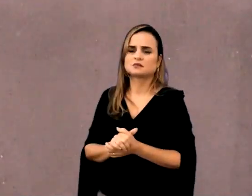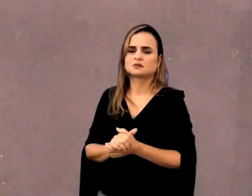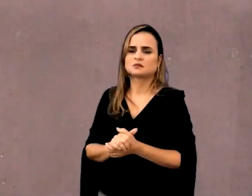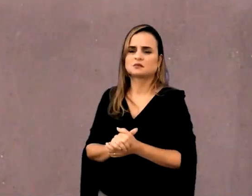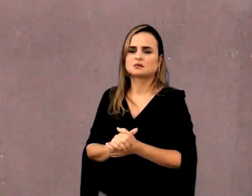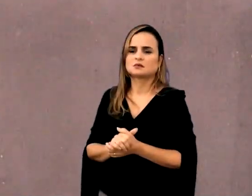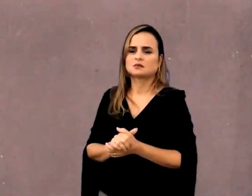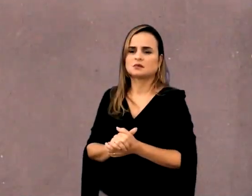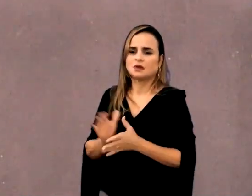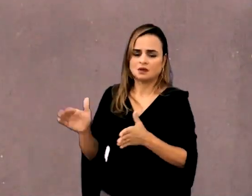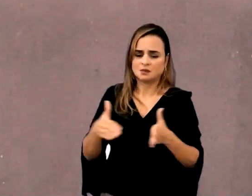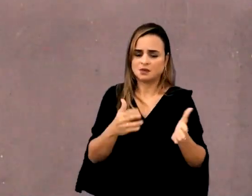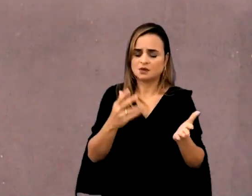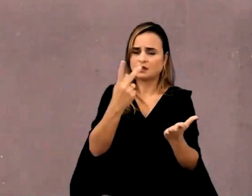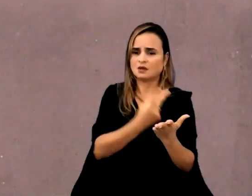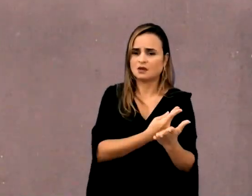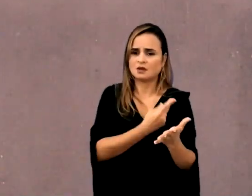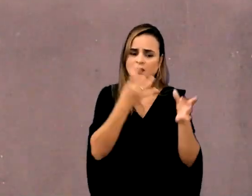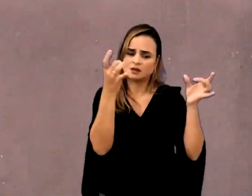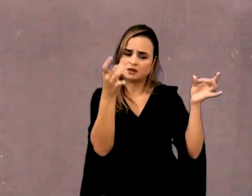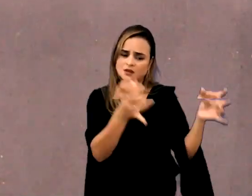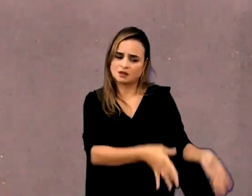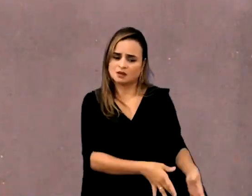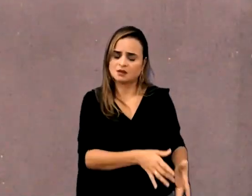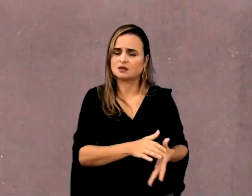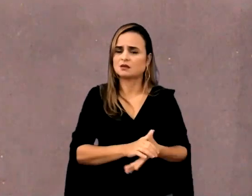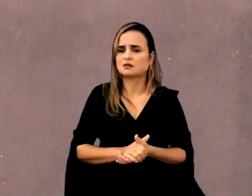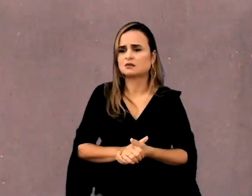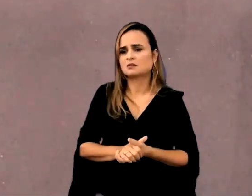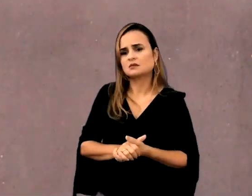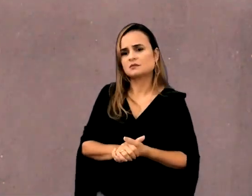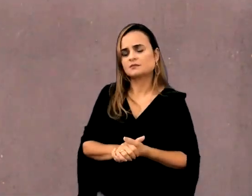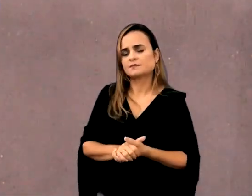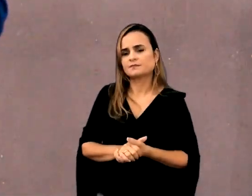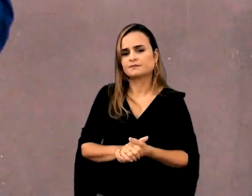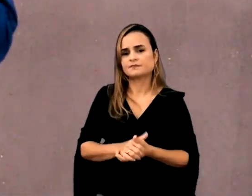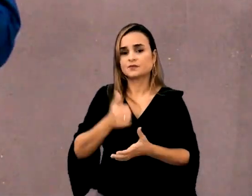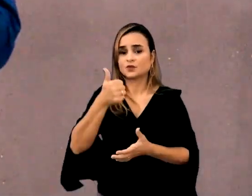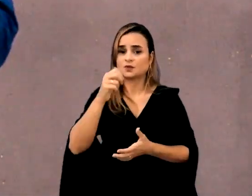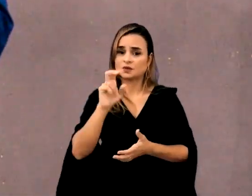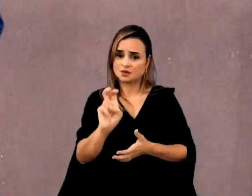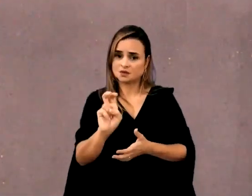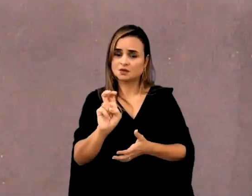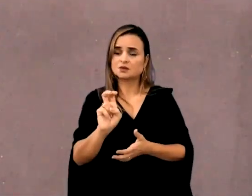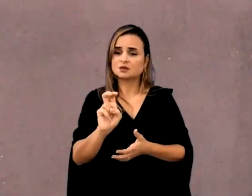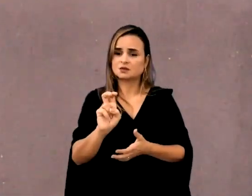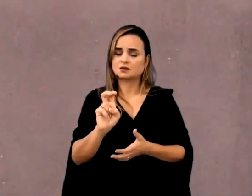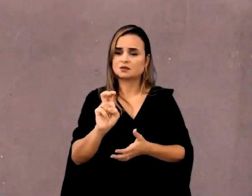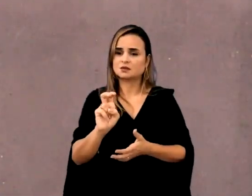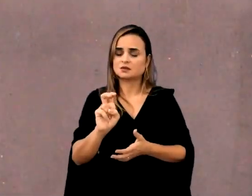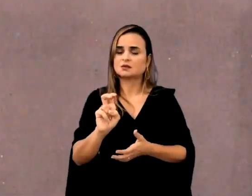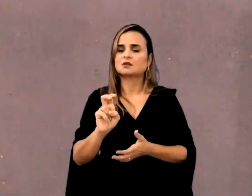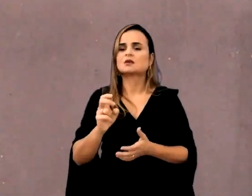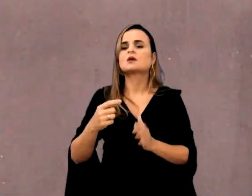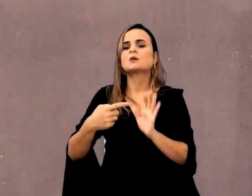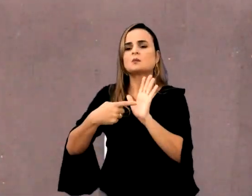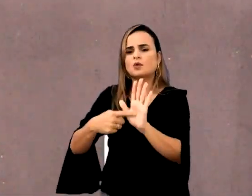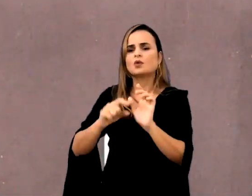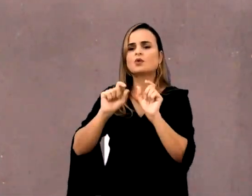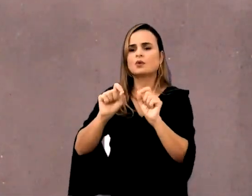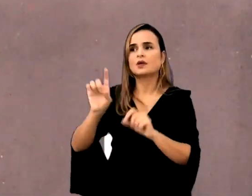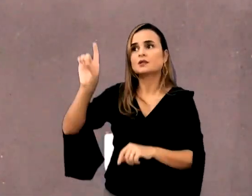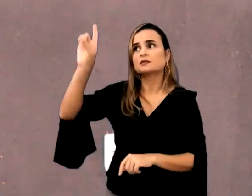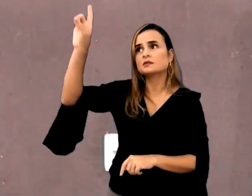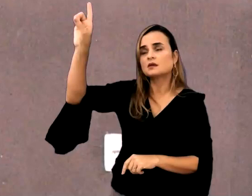seus maus caminhos. E no versículo 15 ele diz: e aí Deus está aberto os seus olhos e atento os